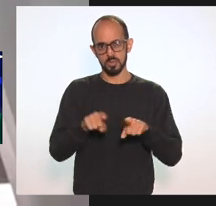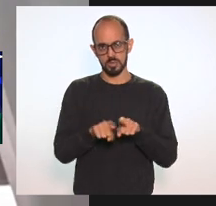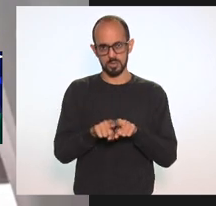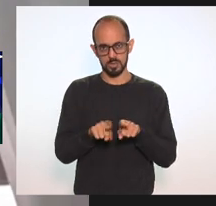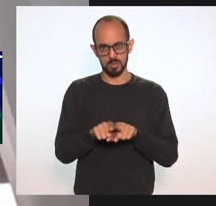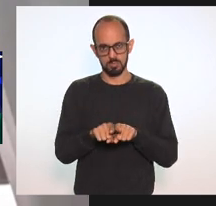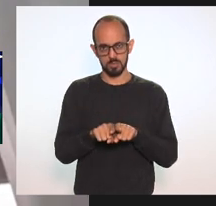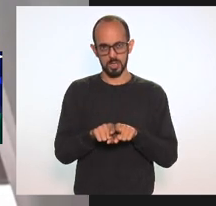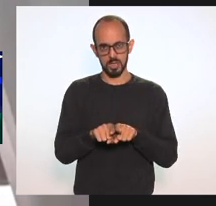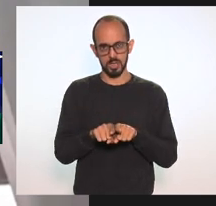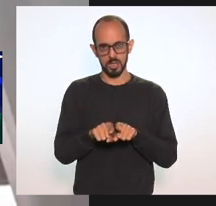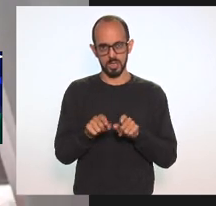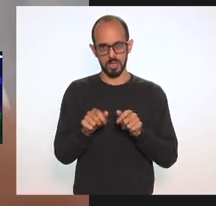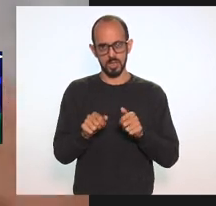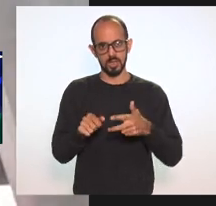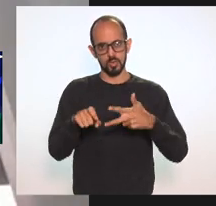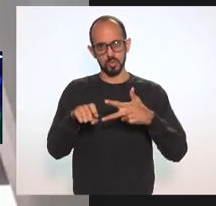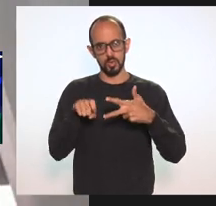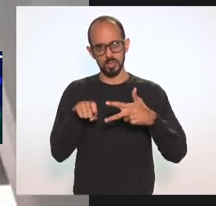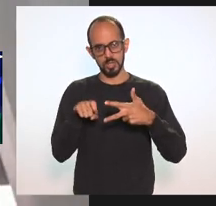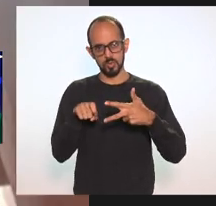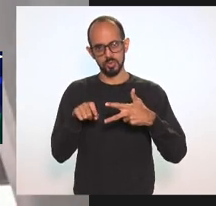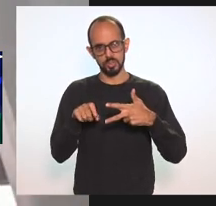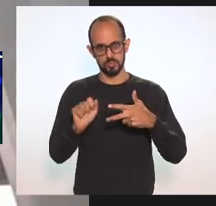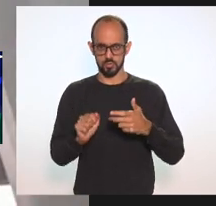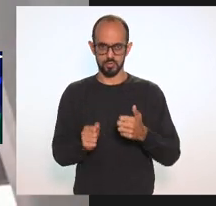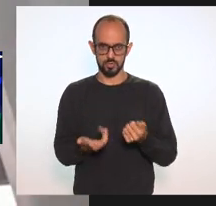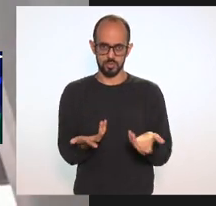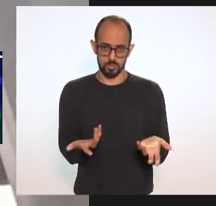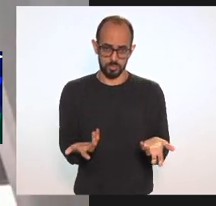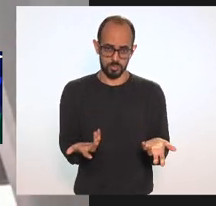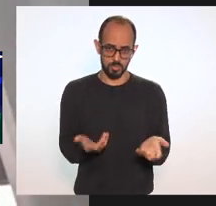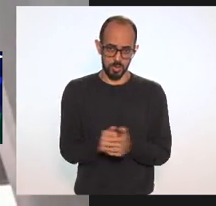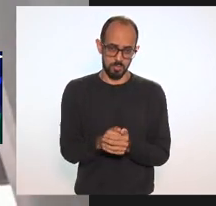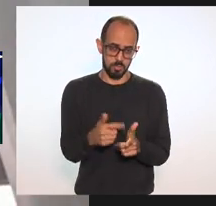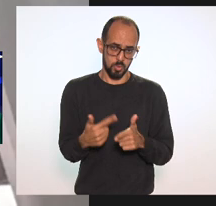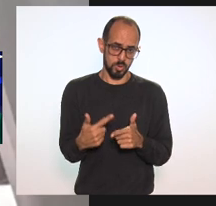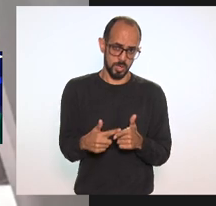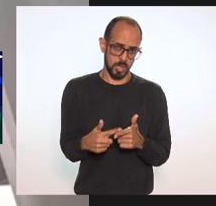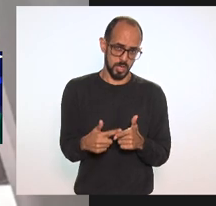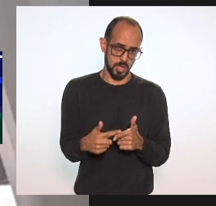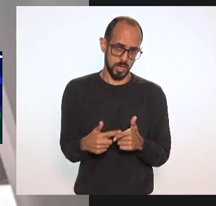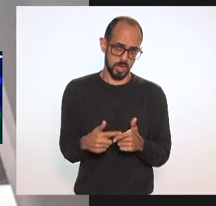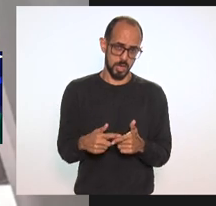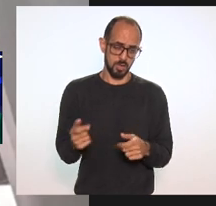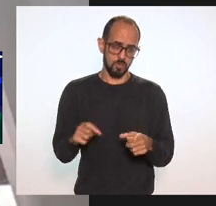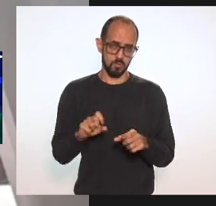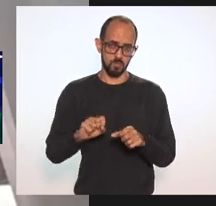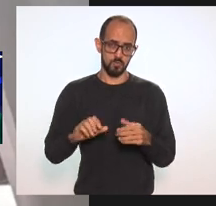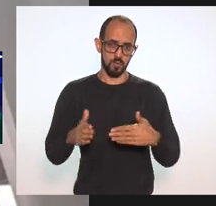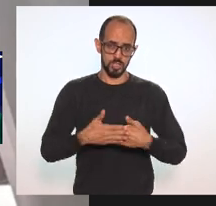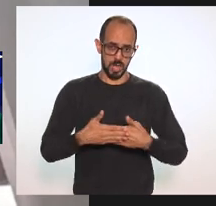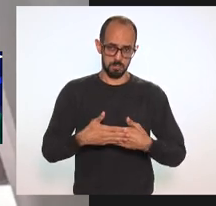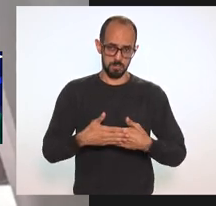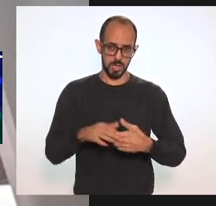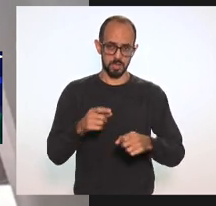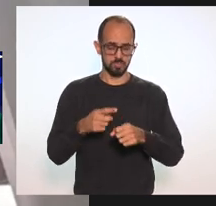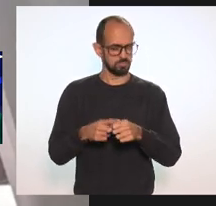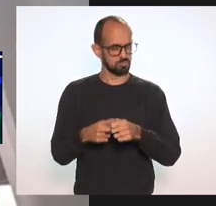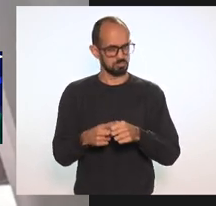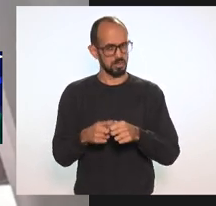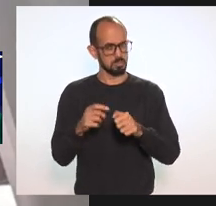parte do poder público porque lot Down e medidas restritivas podem ser necessárias Há